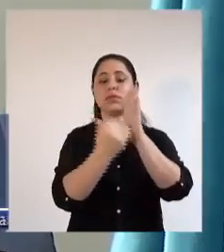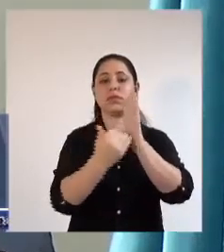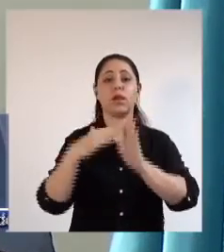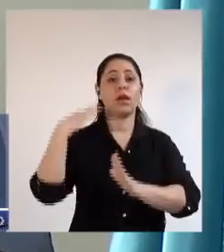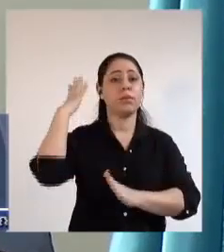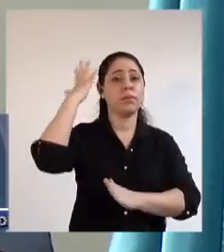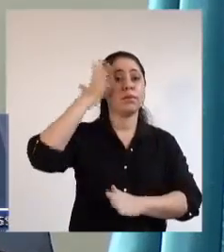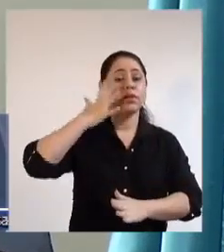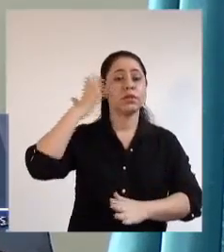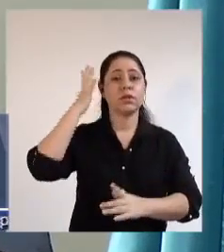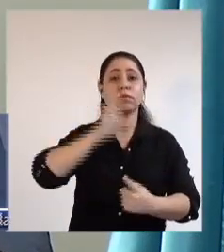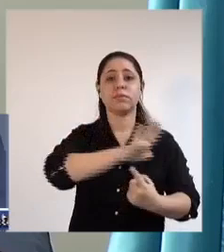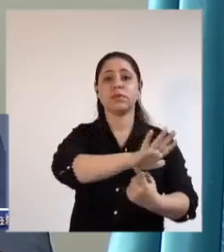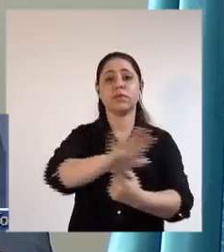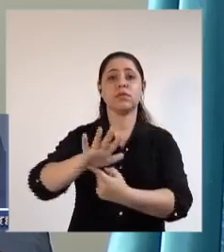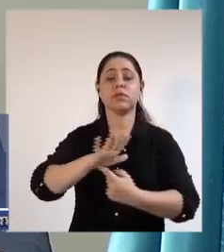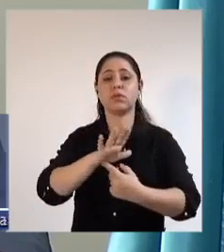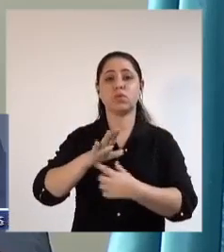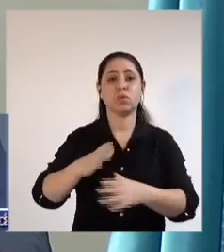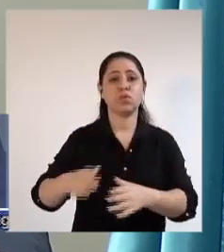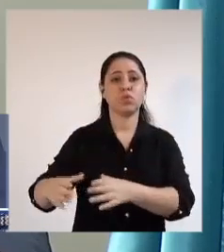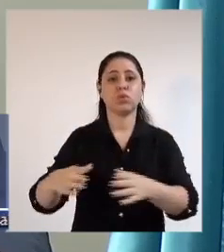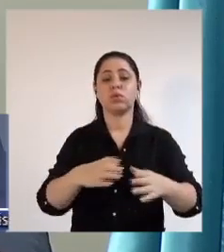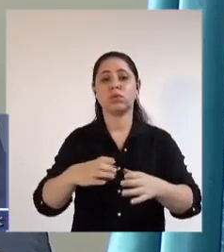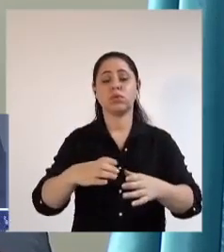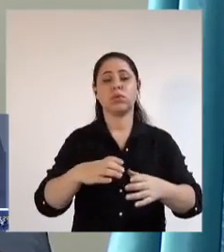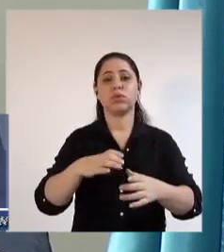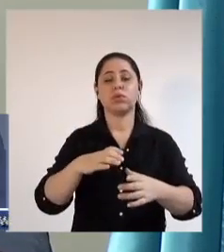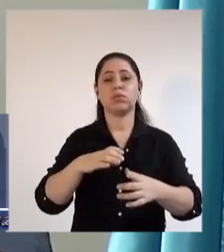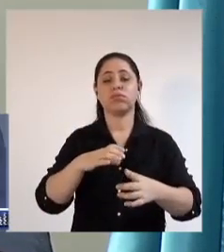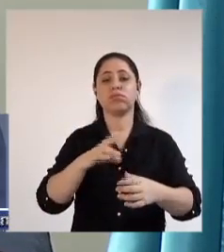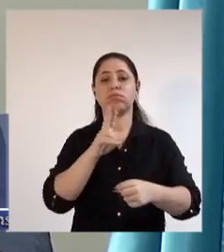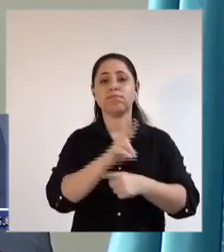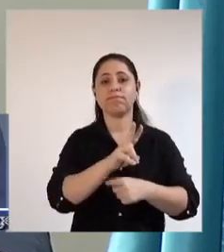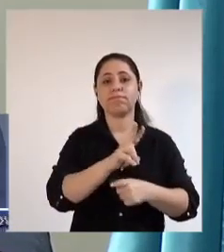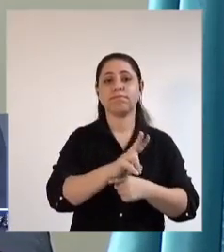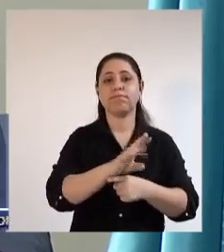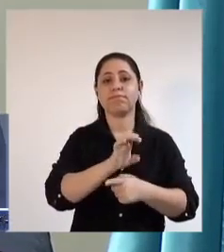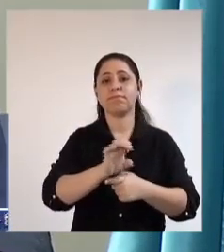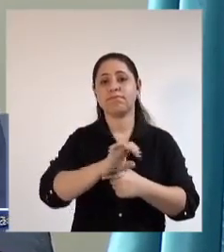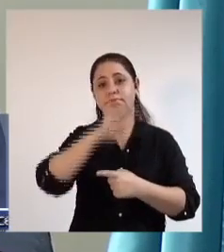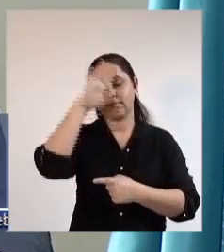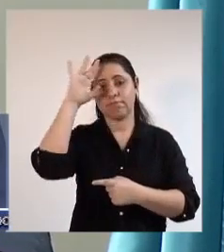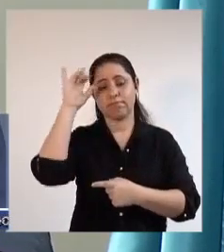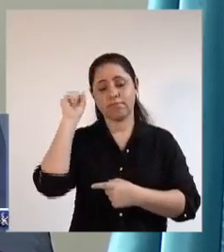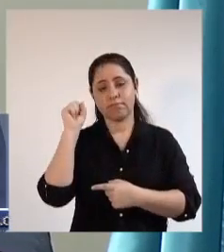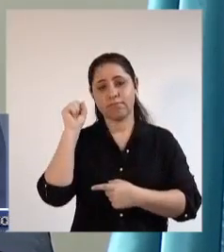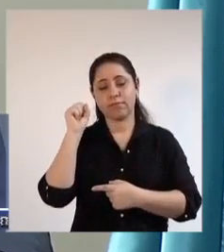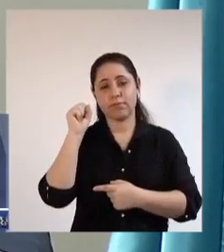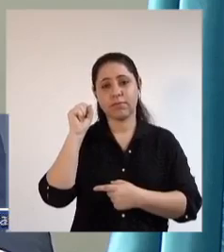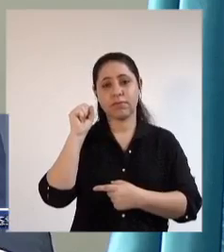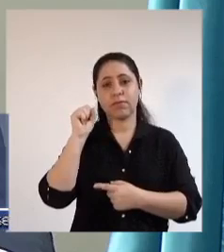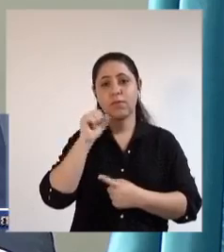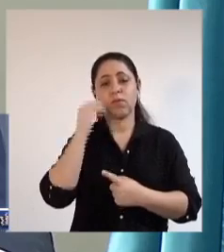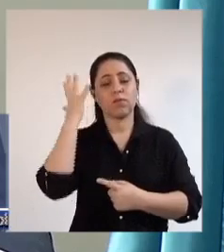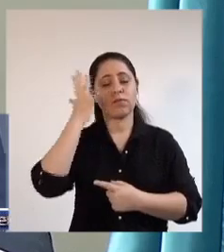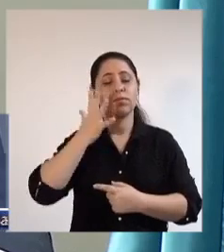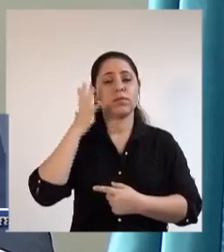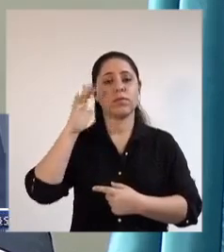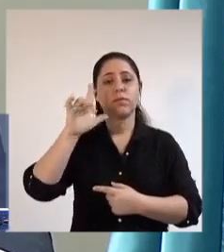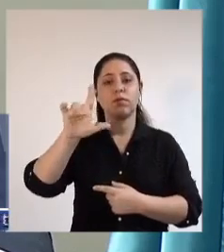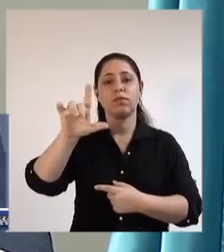apresentação das unidades de conservação do estado de mato grosso do sul ministrante leonardo palma